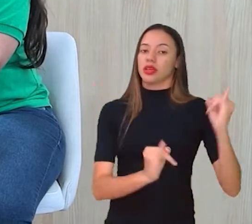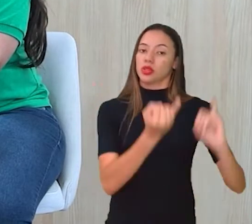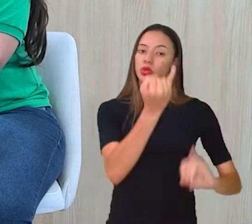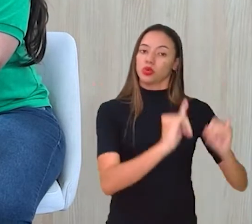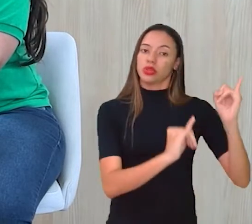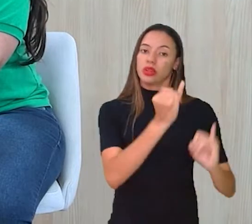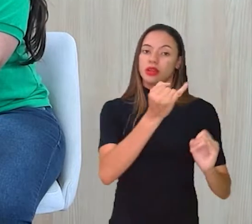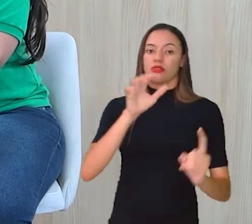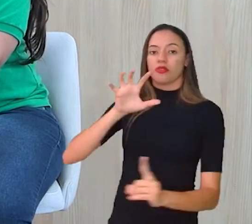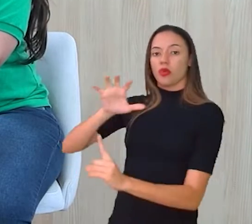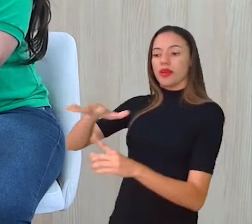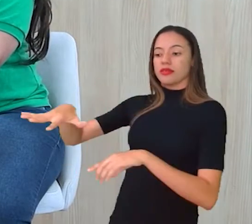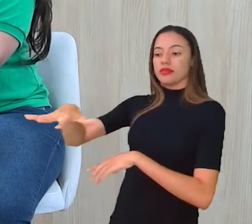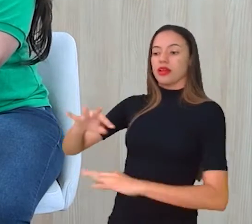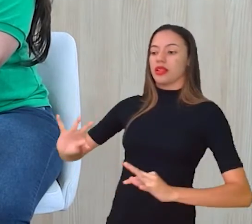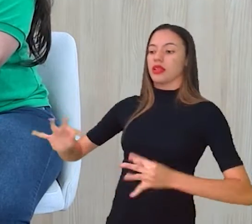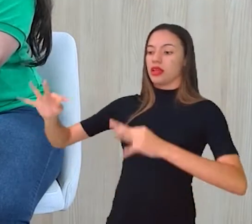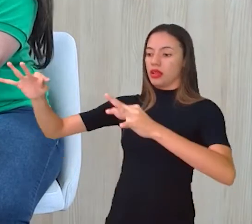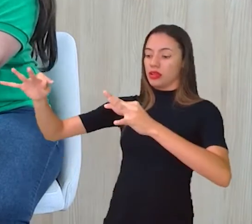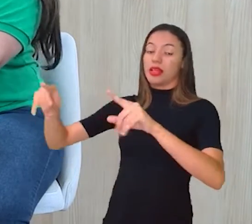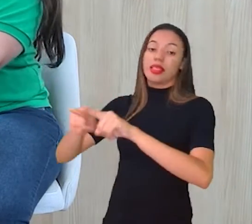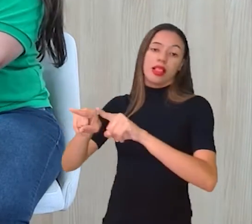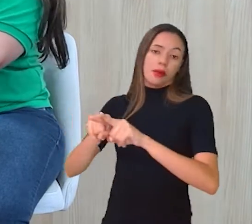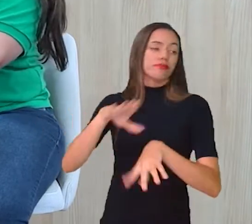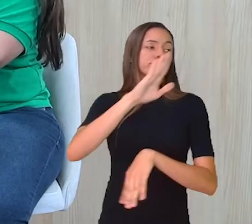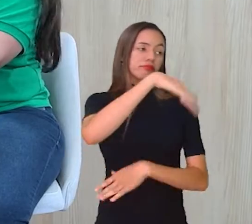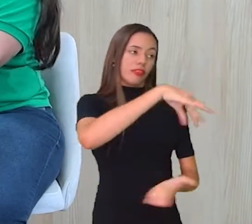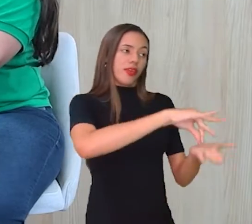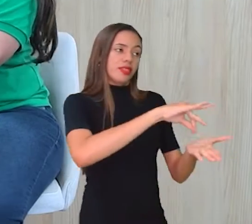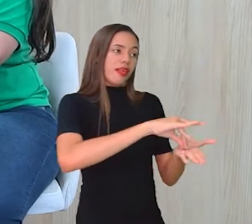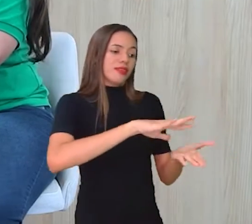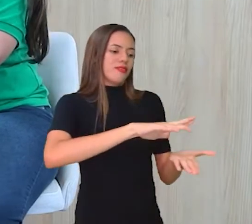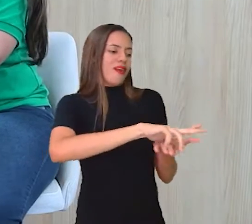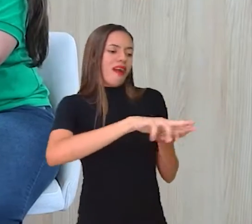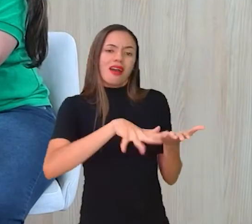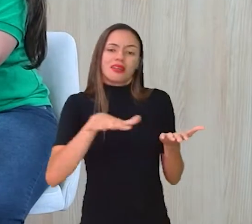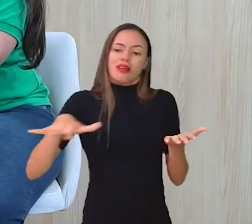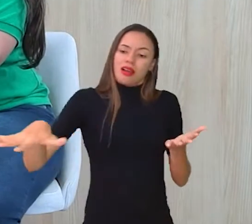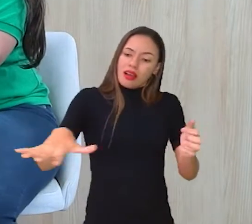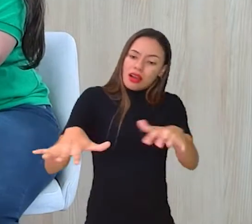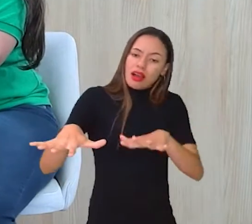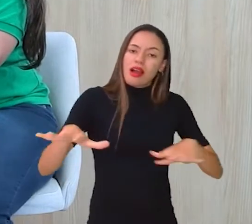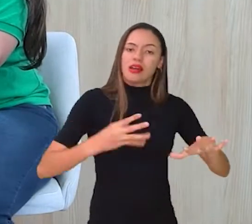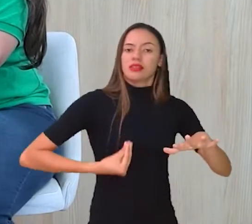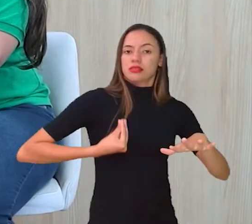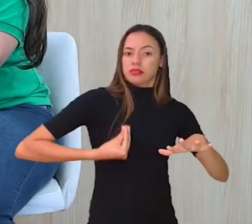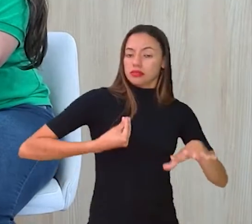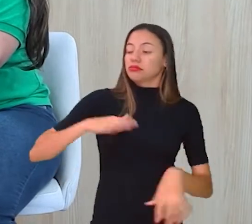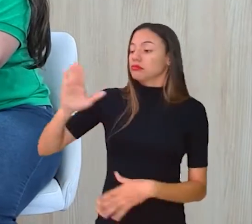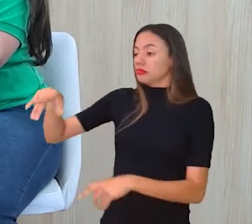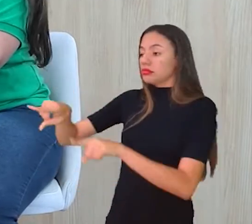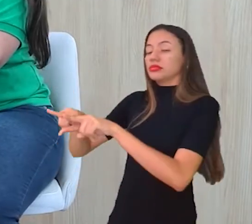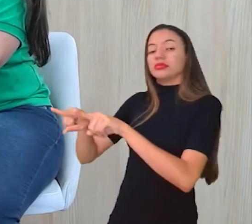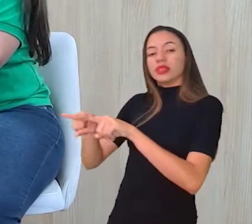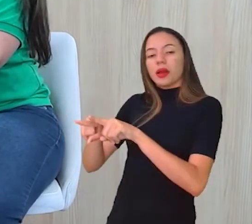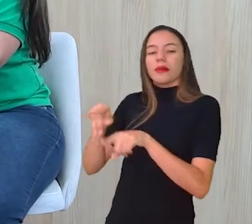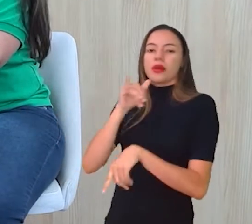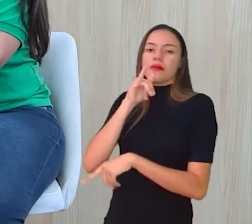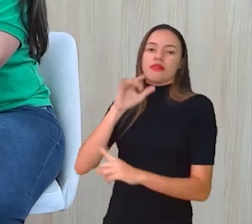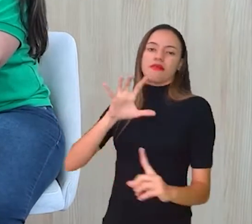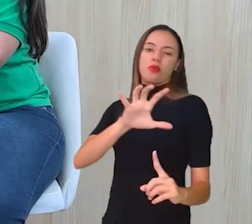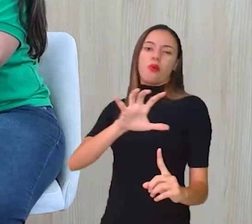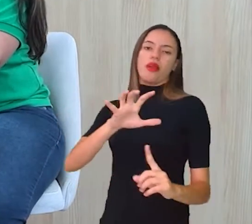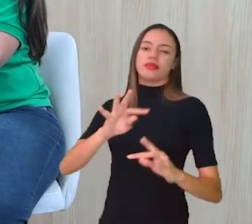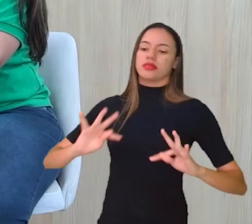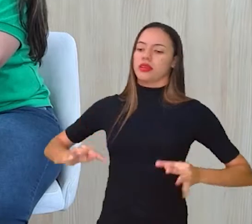sobre as tecnologias. Em diversas áreas da nossa vida. Exatamente. Né? Ou é o contrário, a influência das tecnologias,